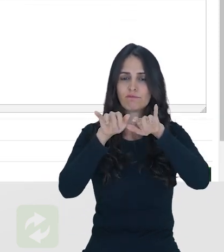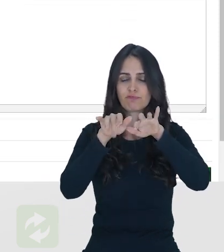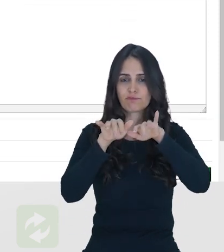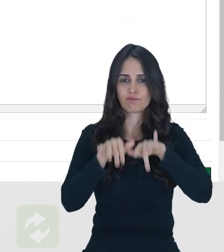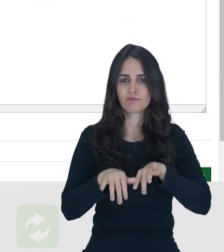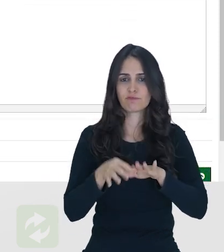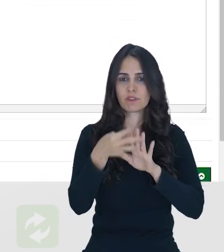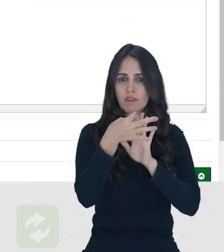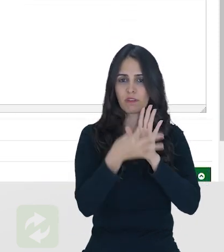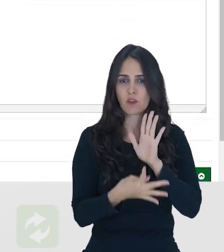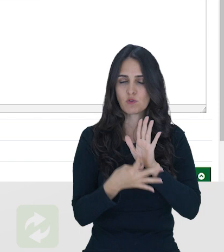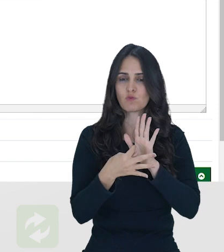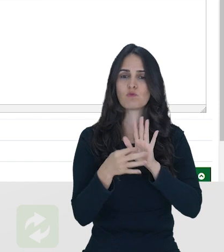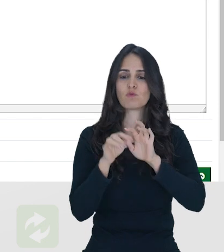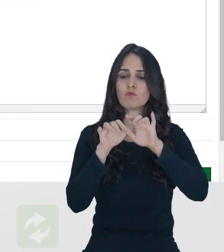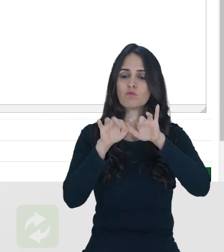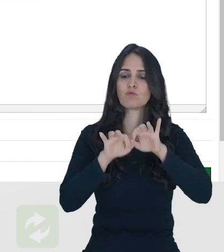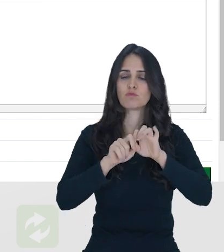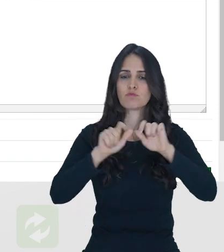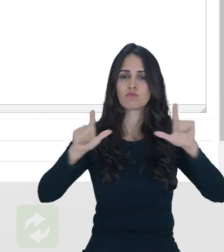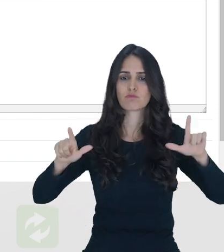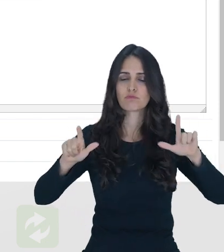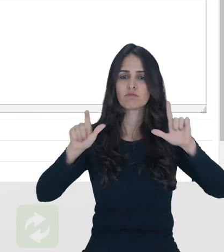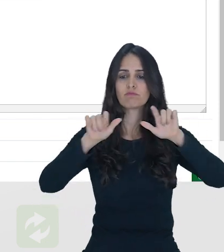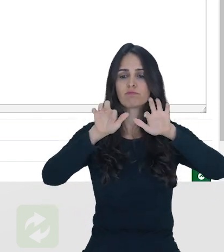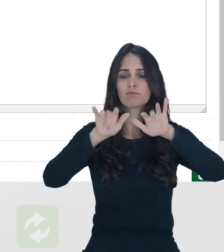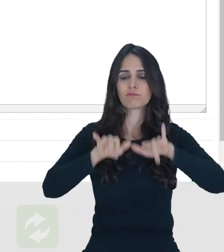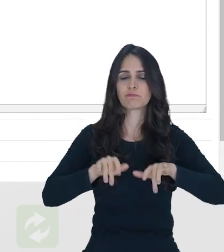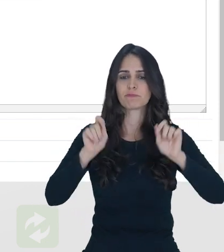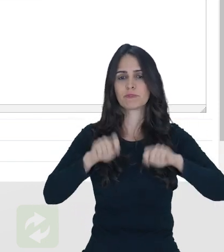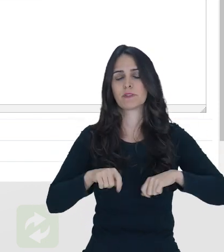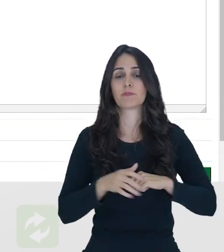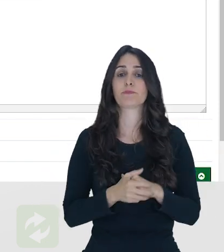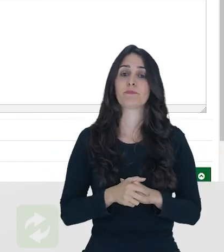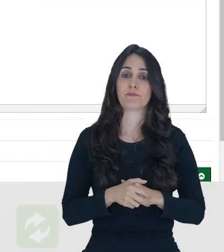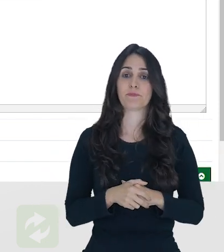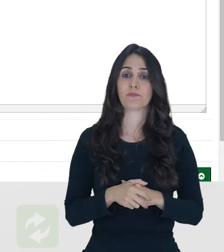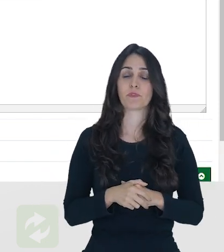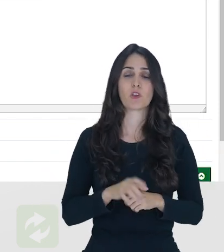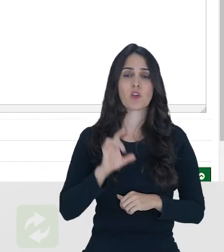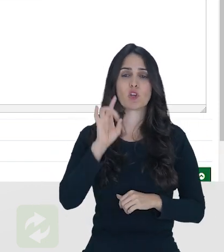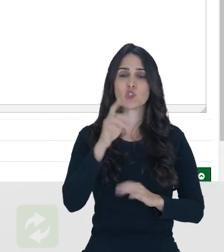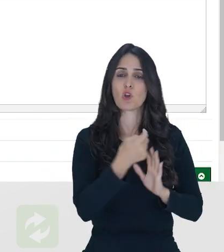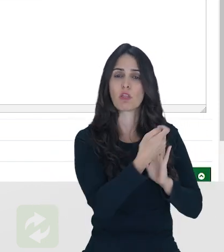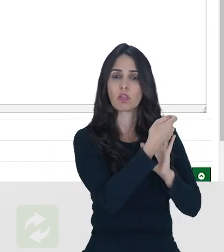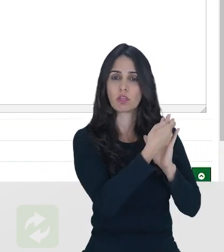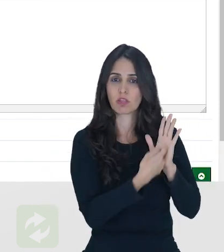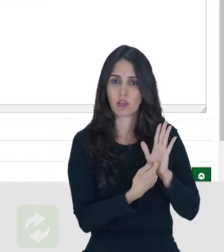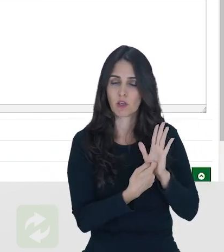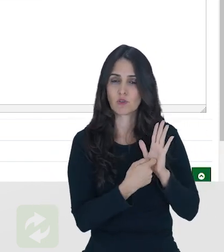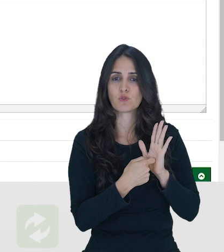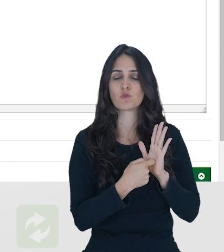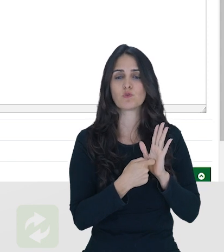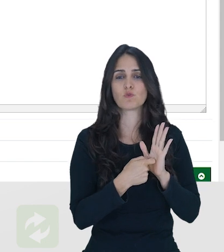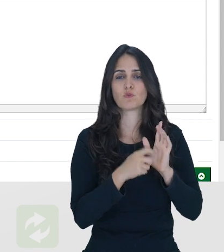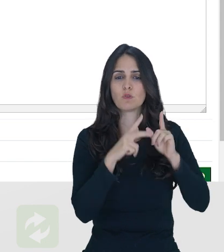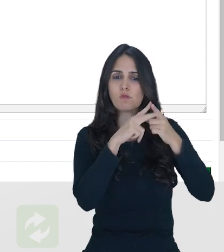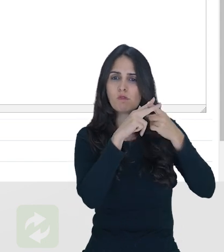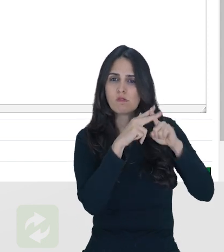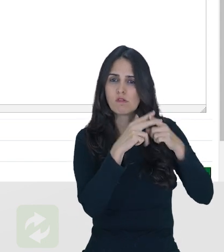expandir e tem todas as opções então na página é possível não só escrever texto